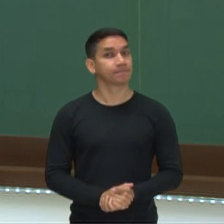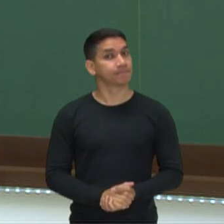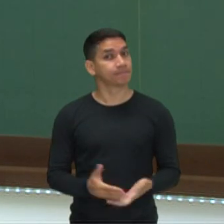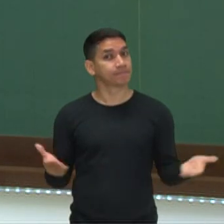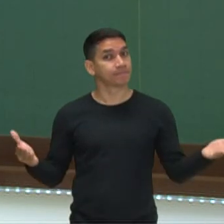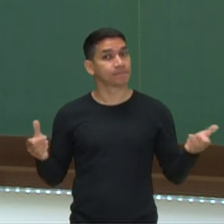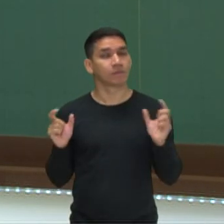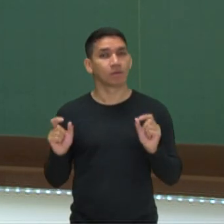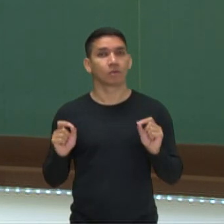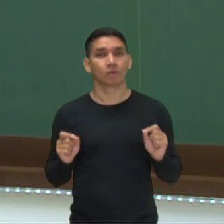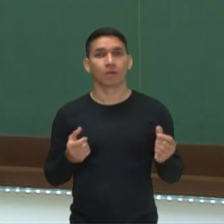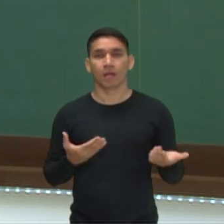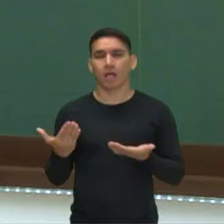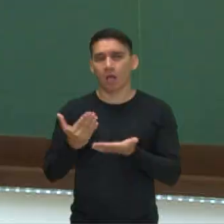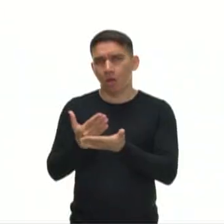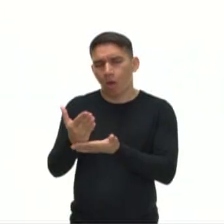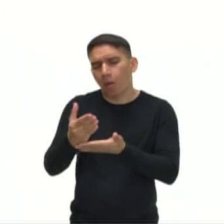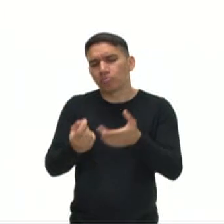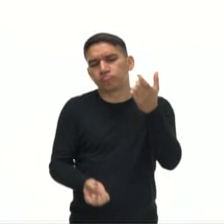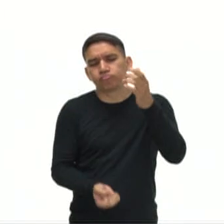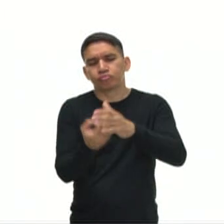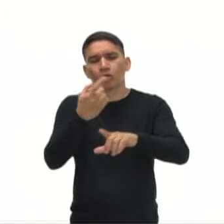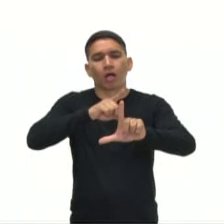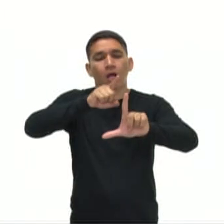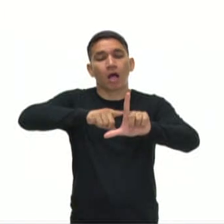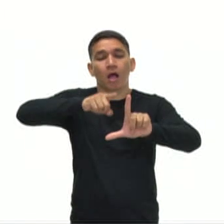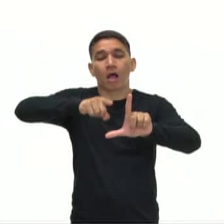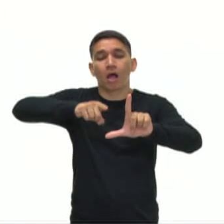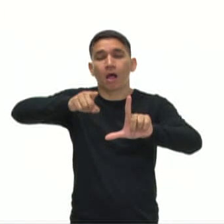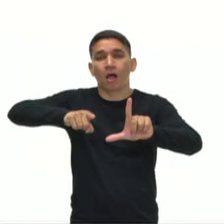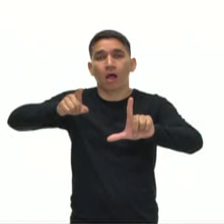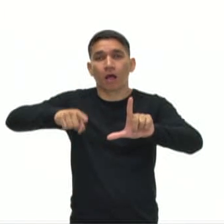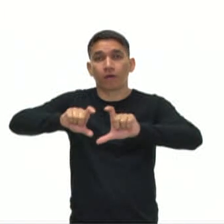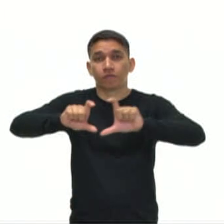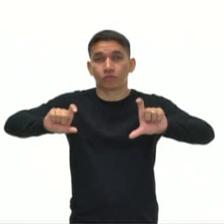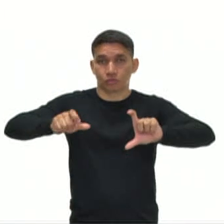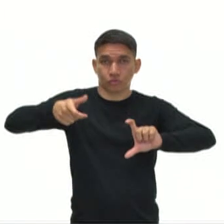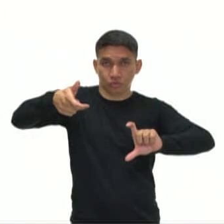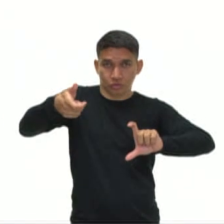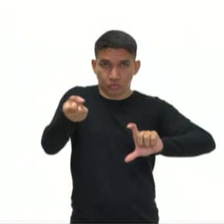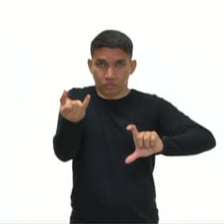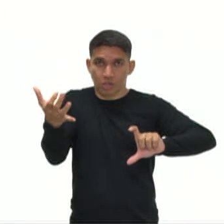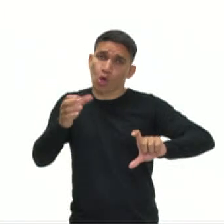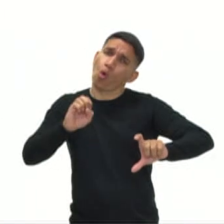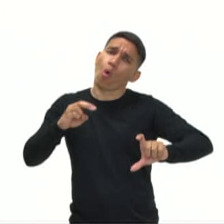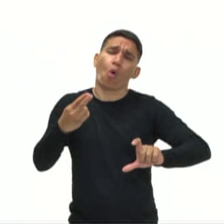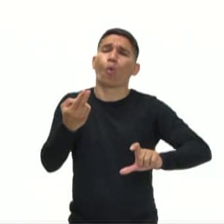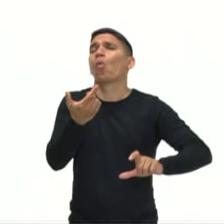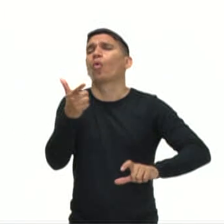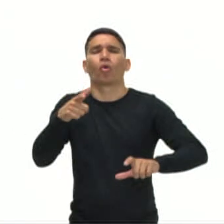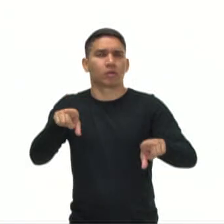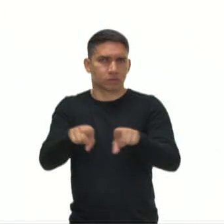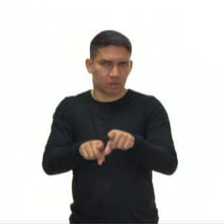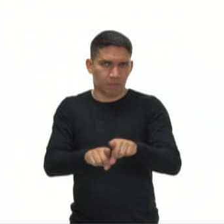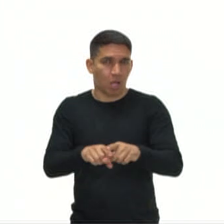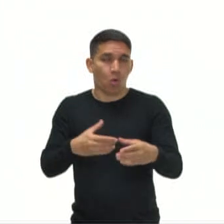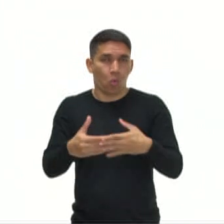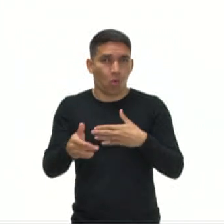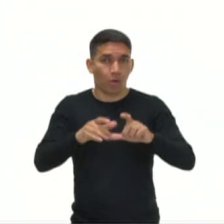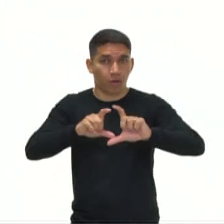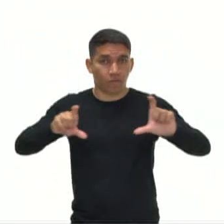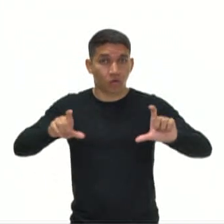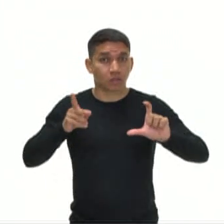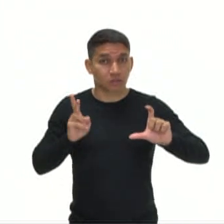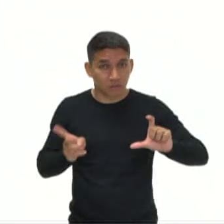Então, para construir o gráfico de uma função exponencial, ou não só de uma função exponencial, para qualquer função, é